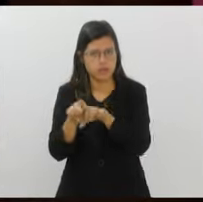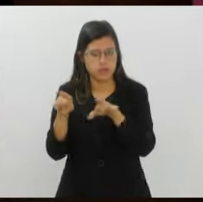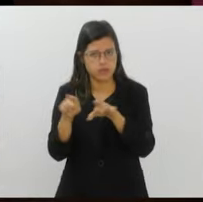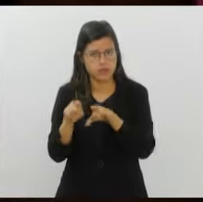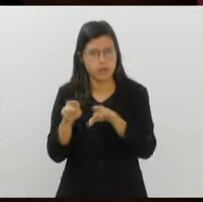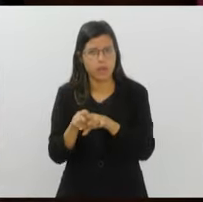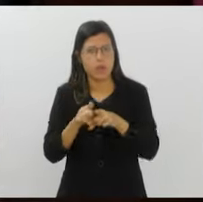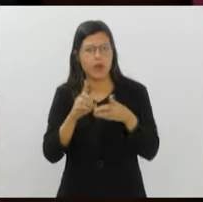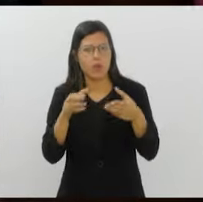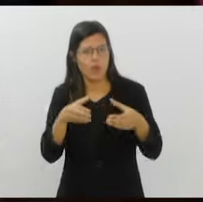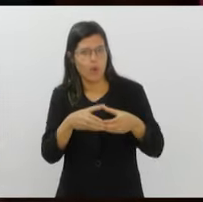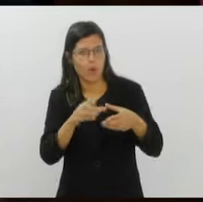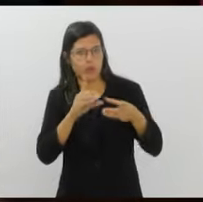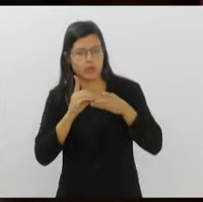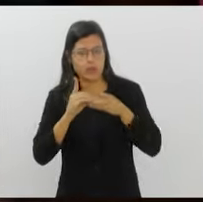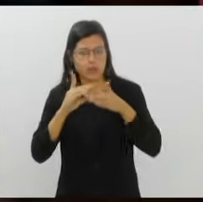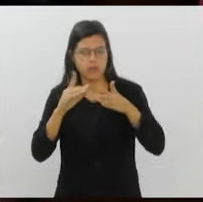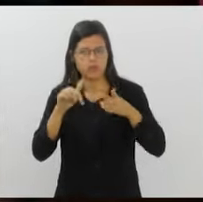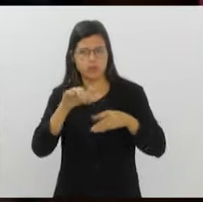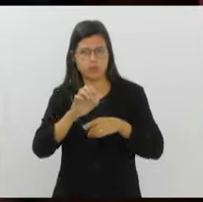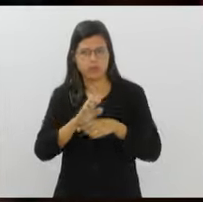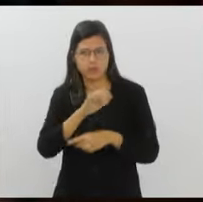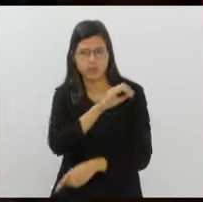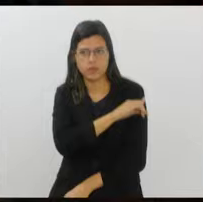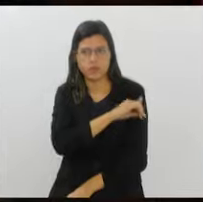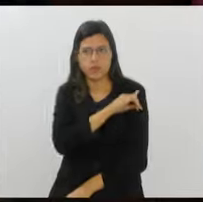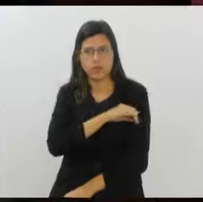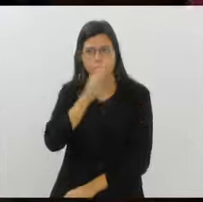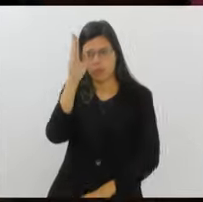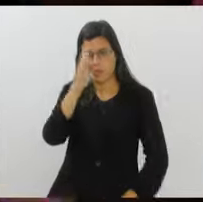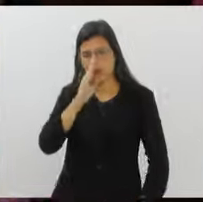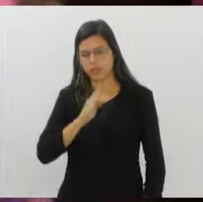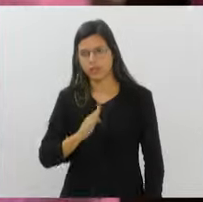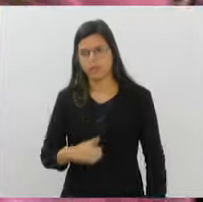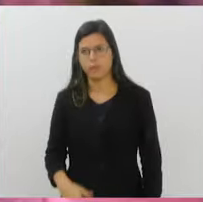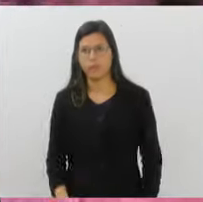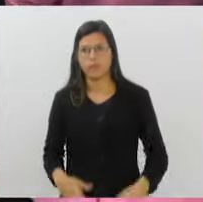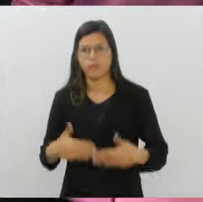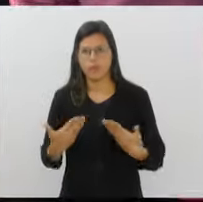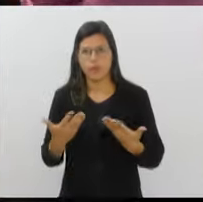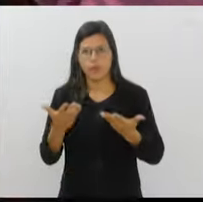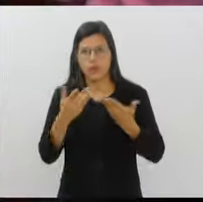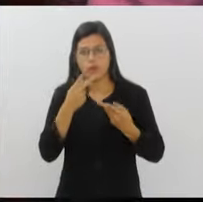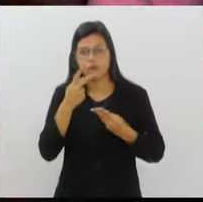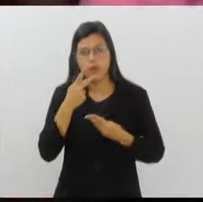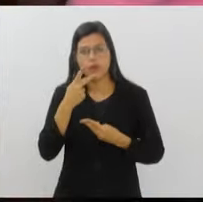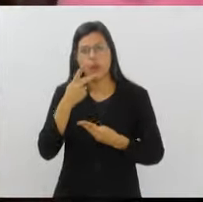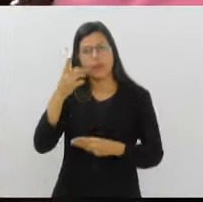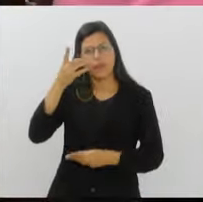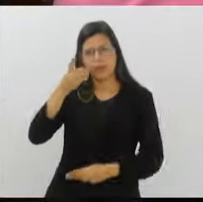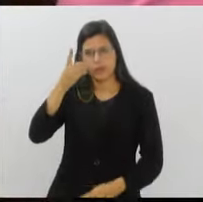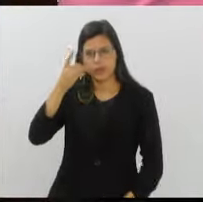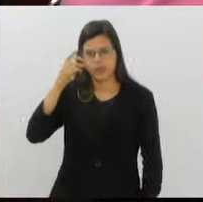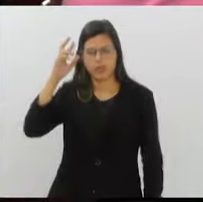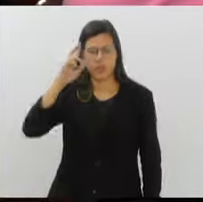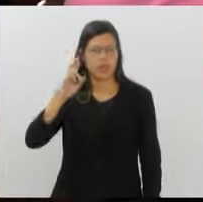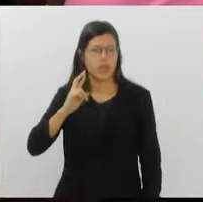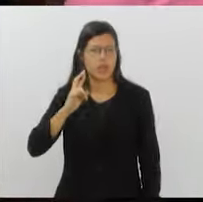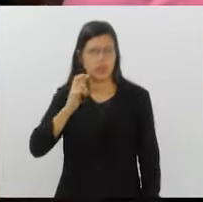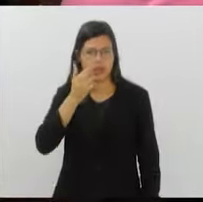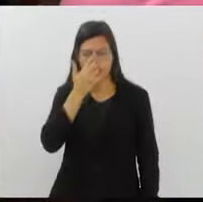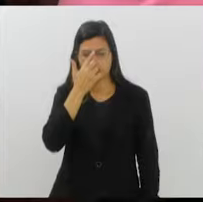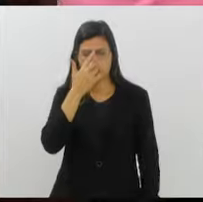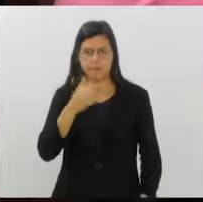da democracia do estado do Rio de Janeiro e do Brasil. Então, quero dizer, deputada Renata, que